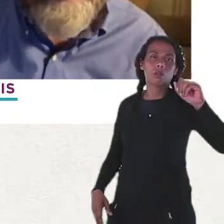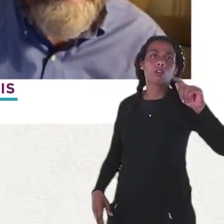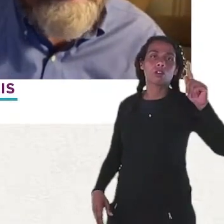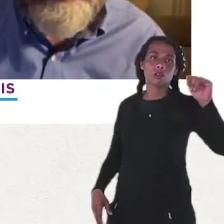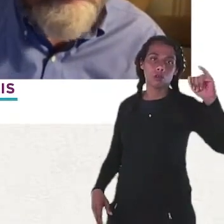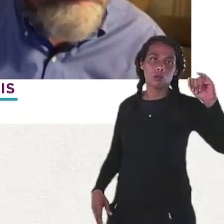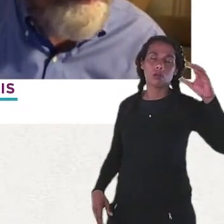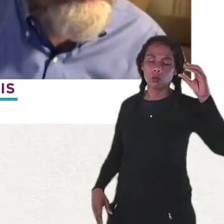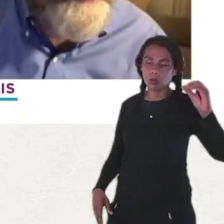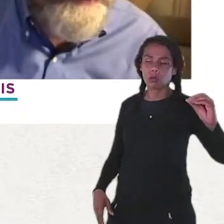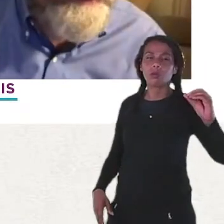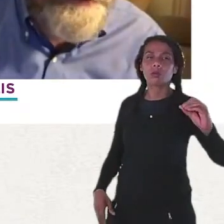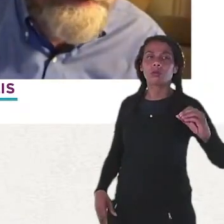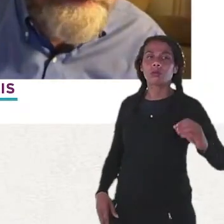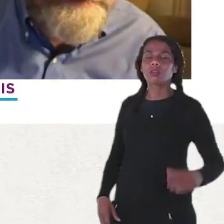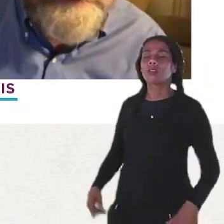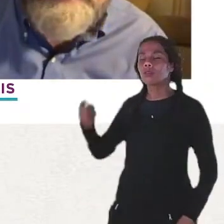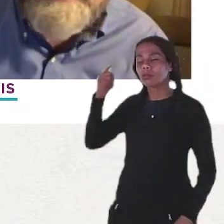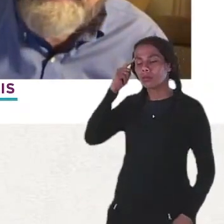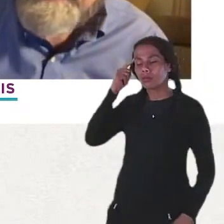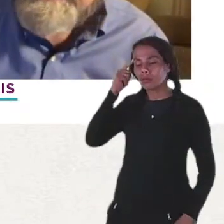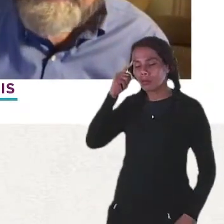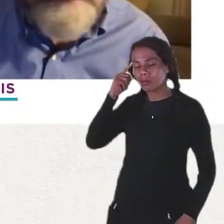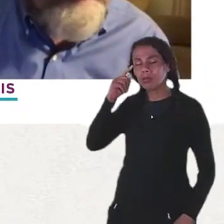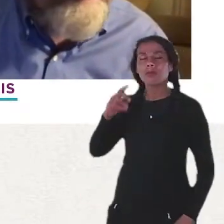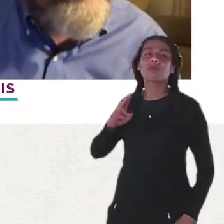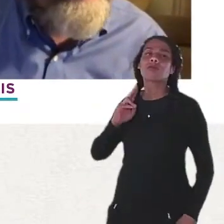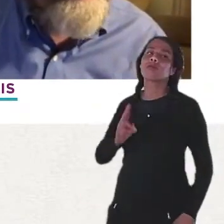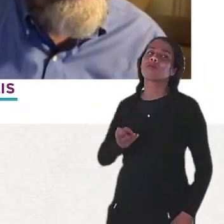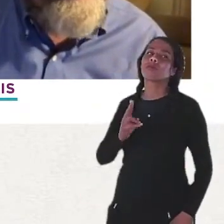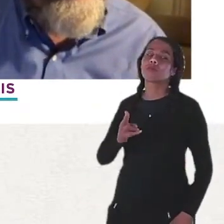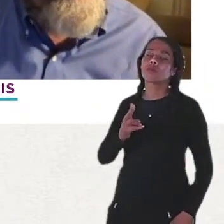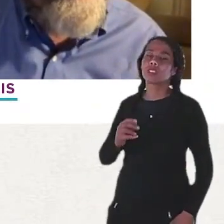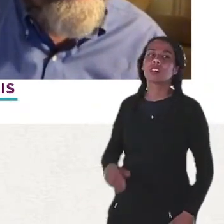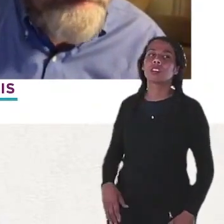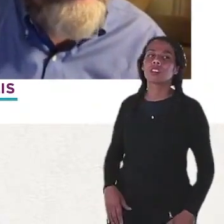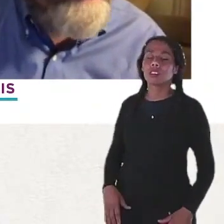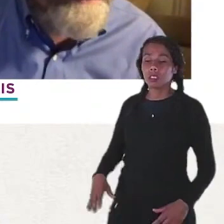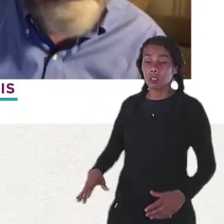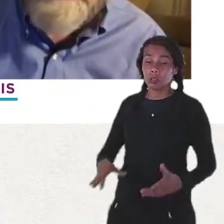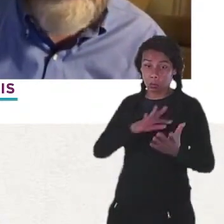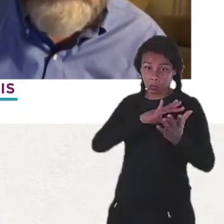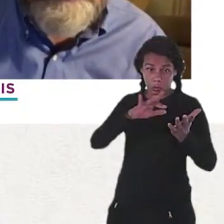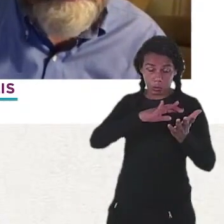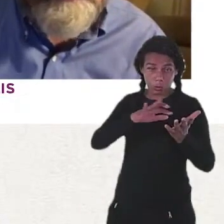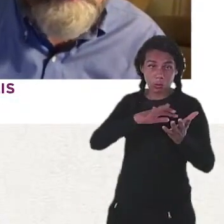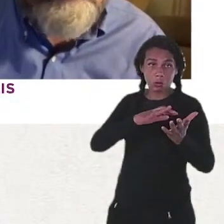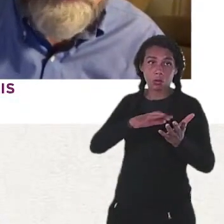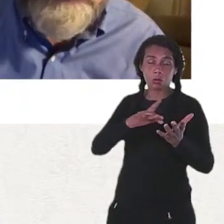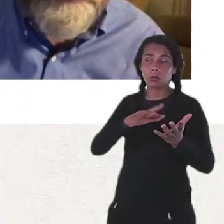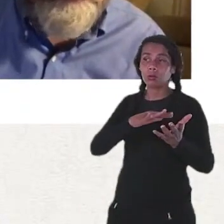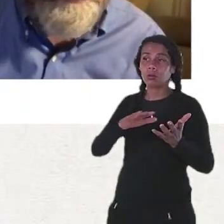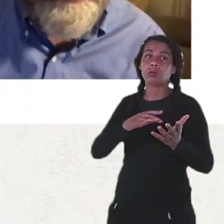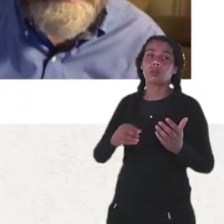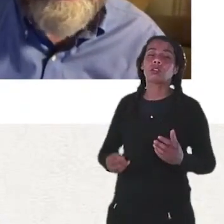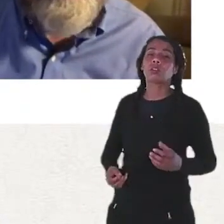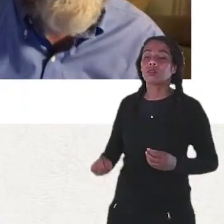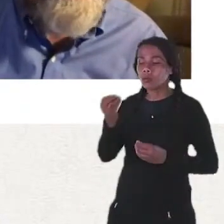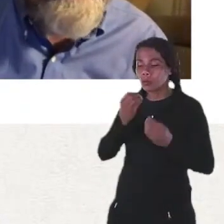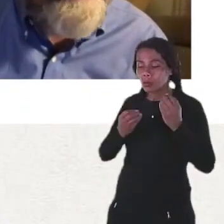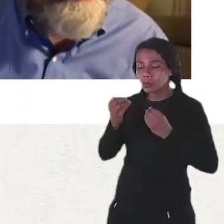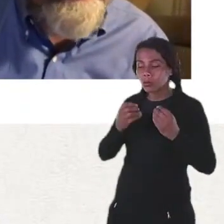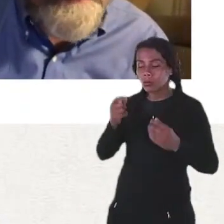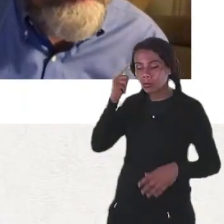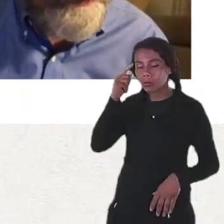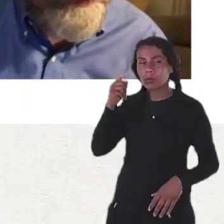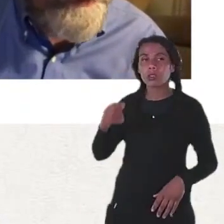conta em ábaco. É difícil alguém saber que eu vou fazer conta em ábaco, não é fácil, não. Não é fácil, não. Mas veja, os